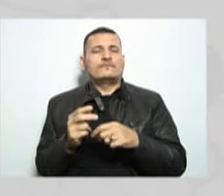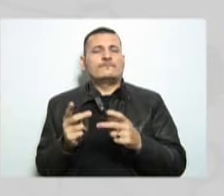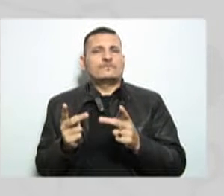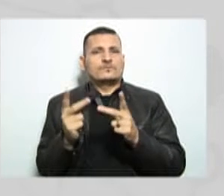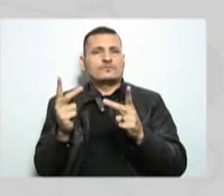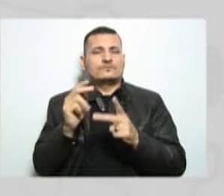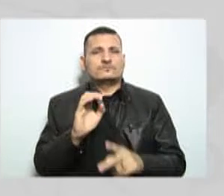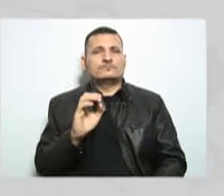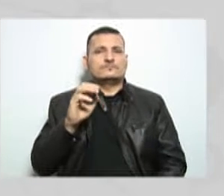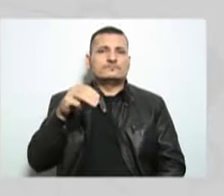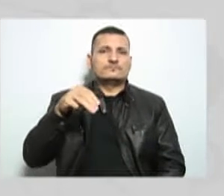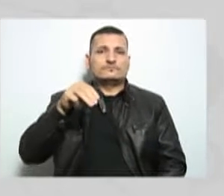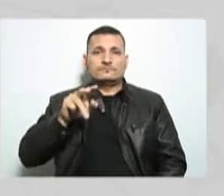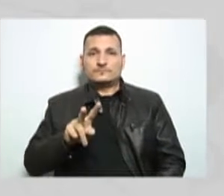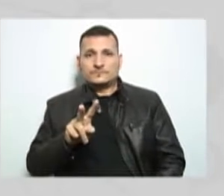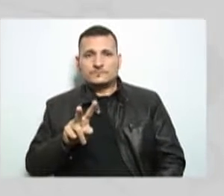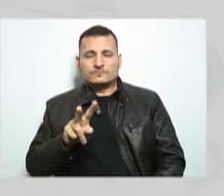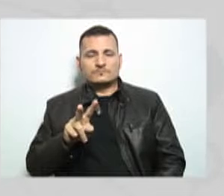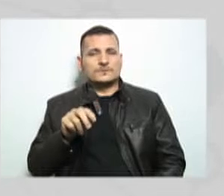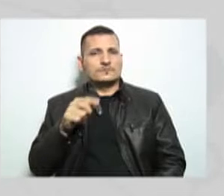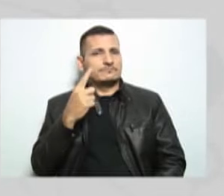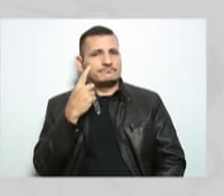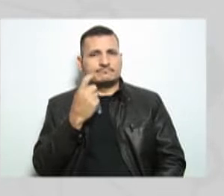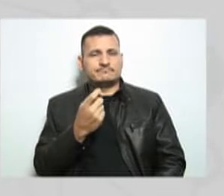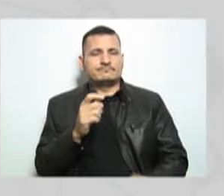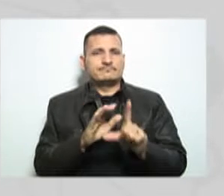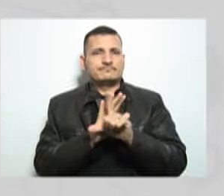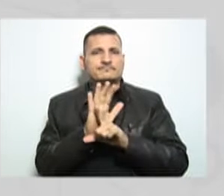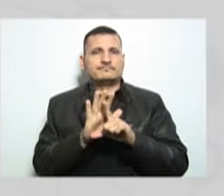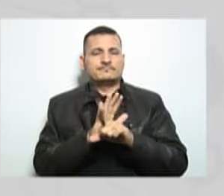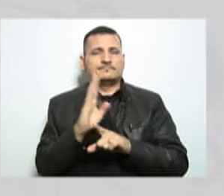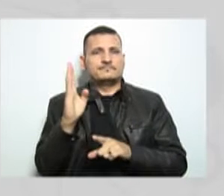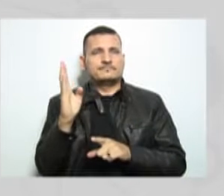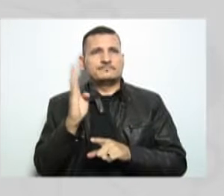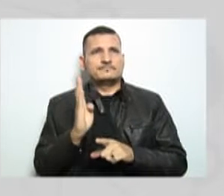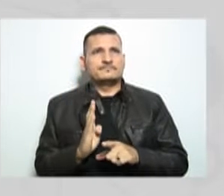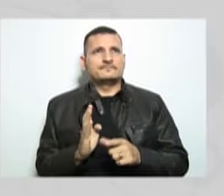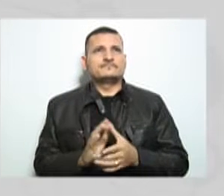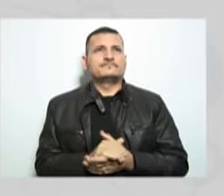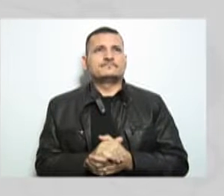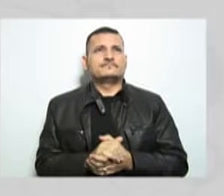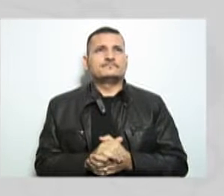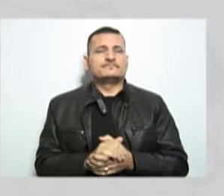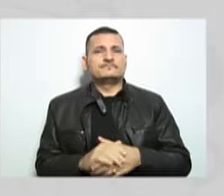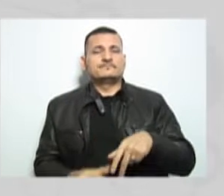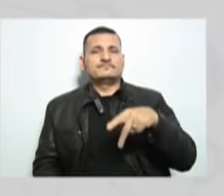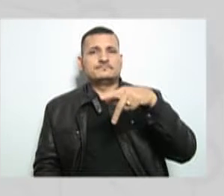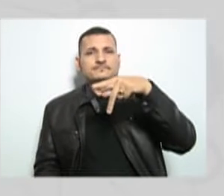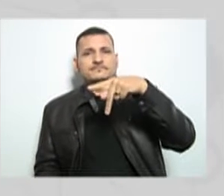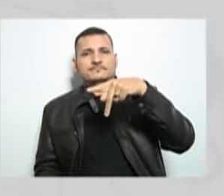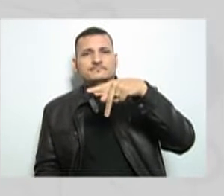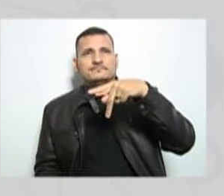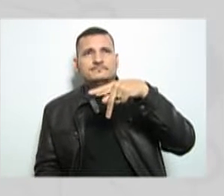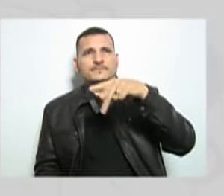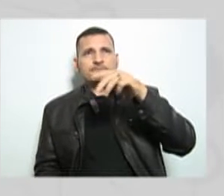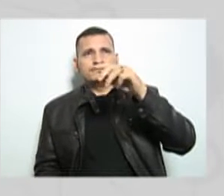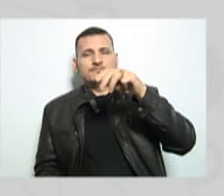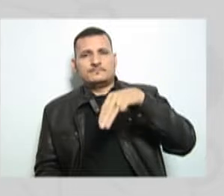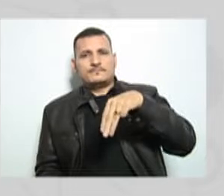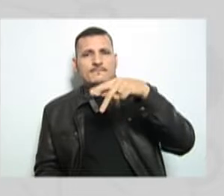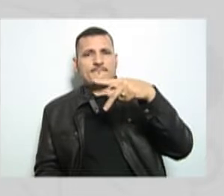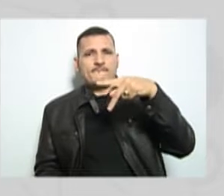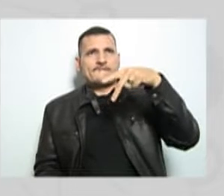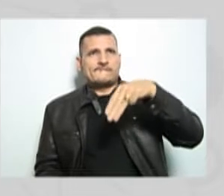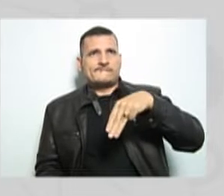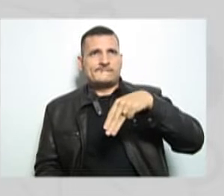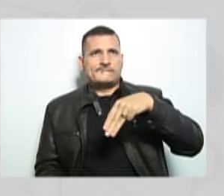que não é interessante para a legislação brasileira. Vamos lá para a média ponderada. Por esse critério, os estoques são avaliados